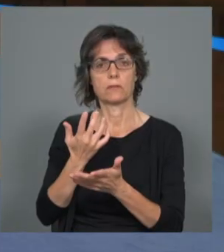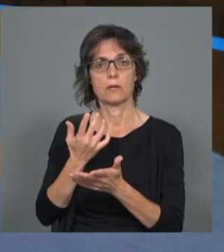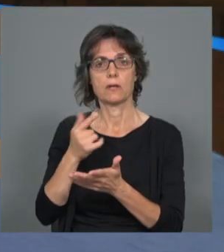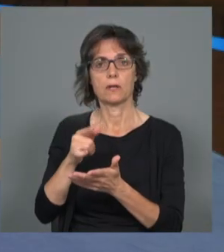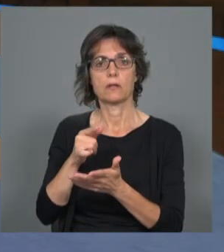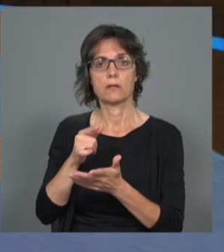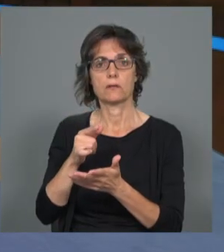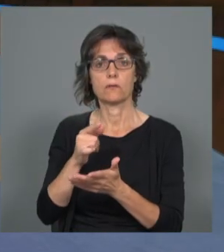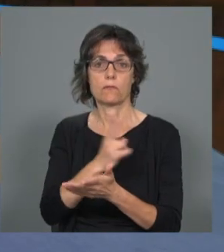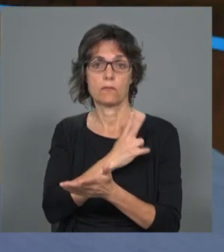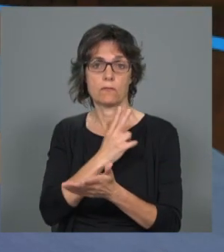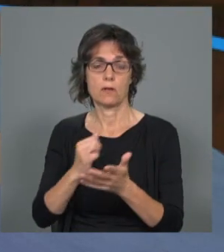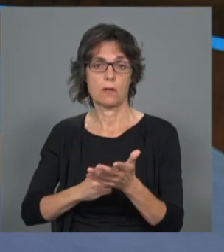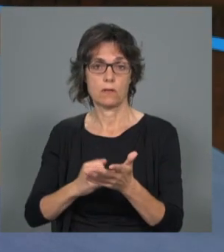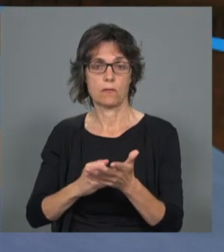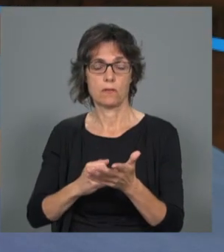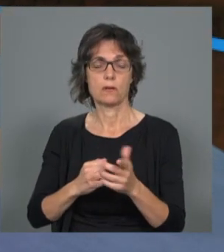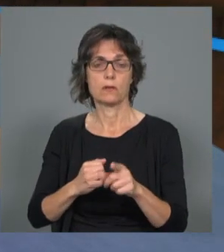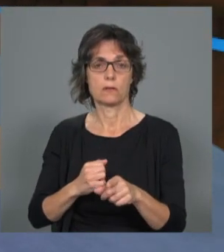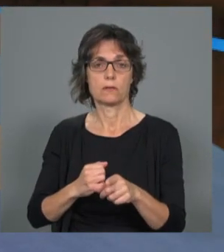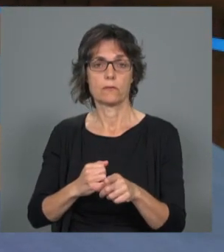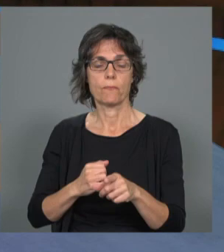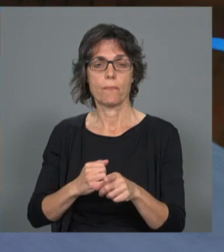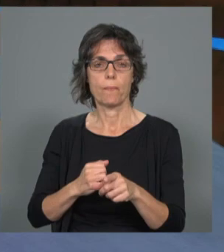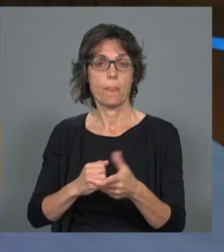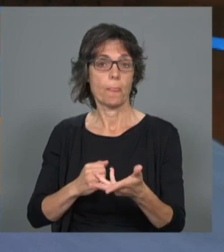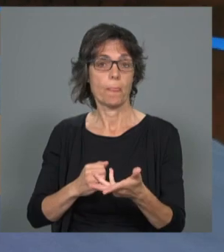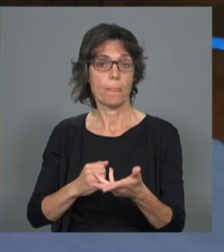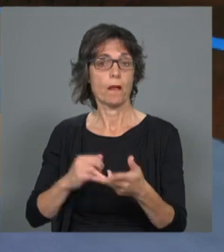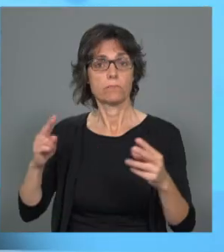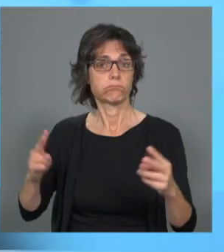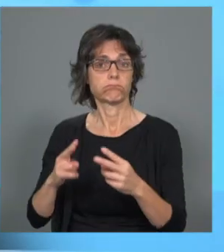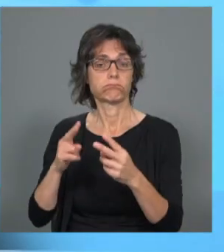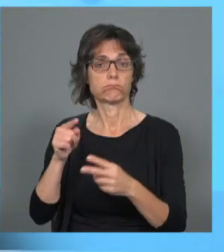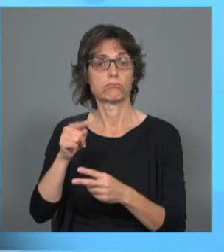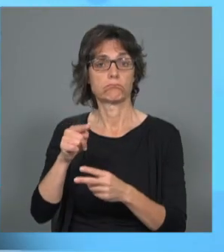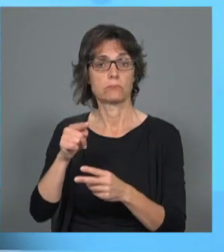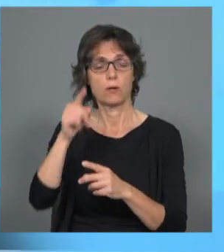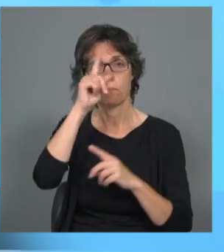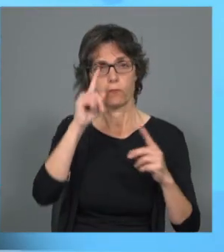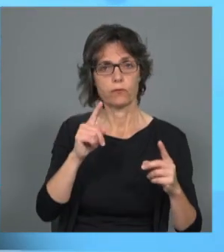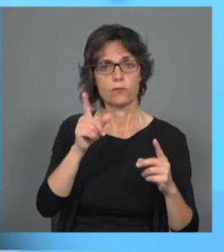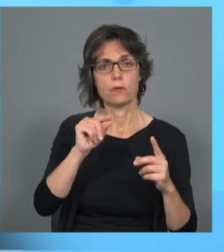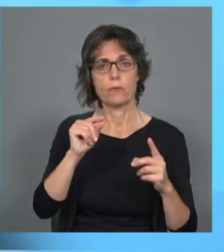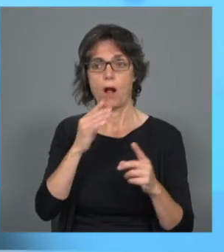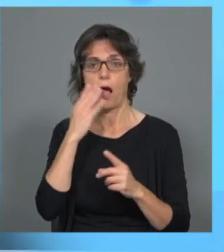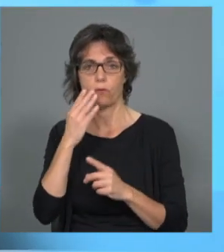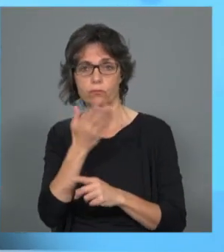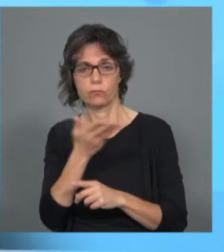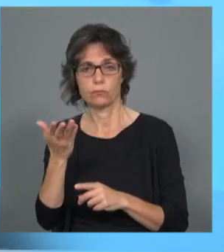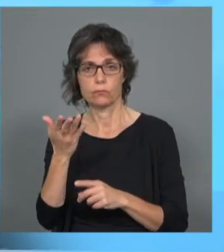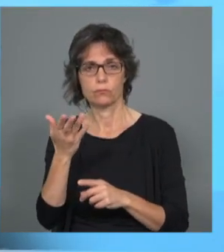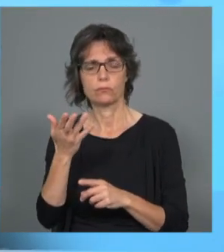decorre na Universidade Católica Portuguesa um encontro entre professores, alunos, em que está também em